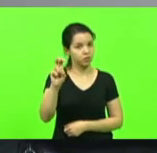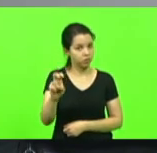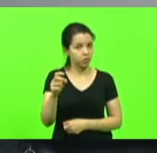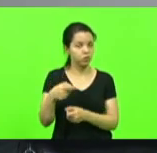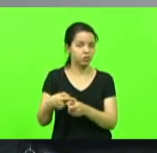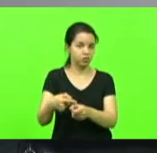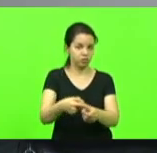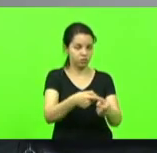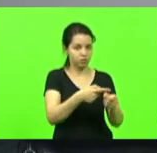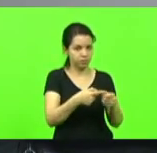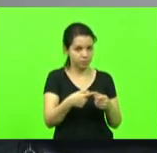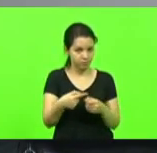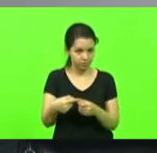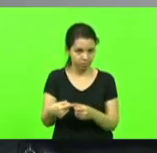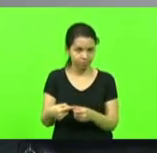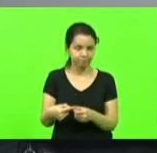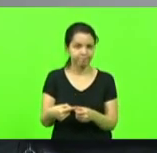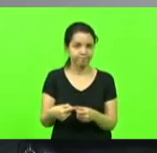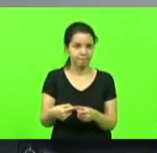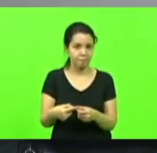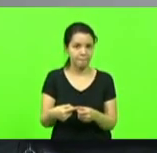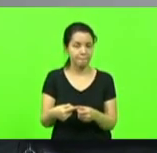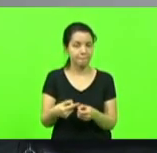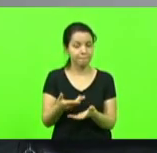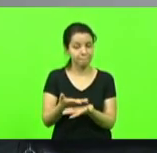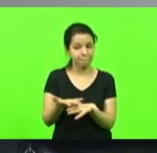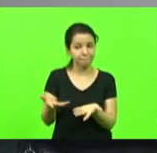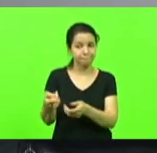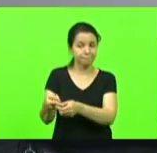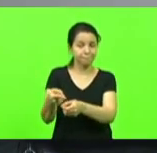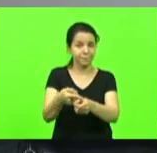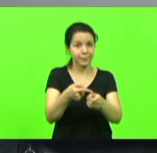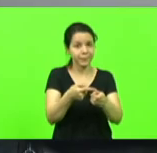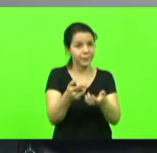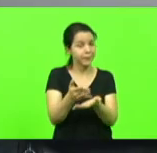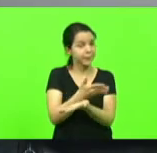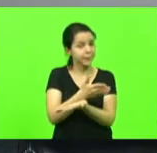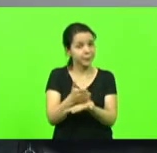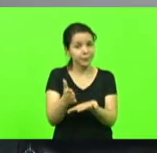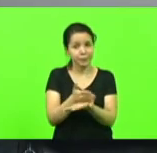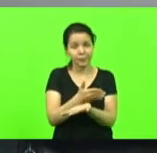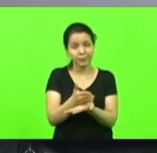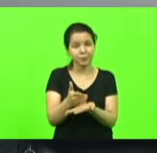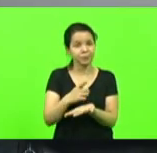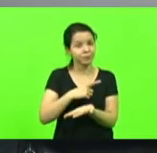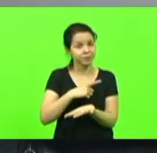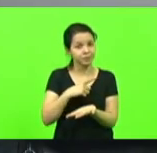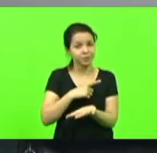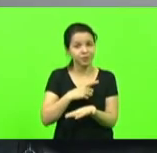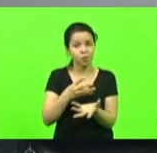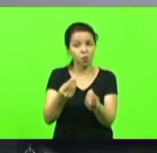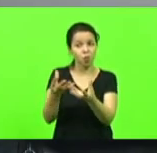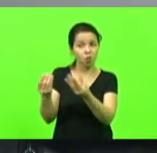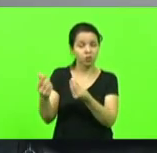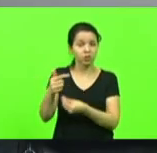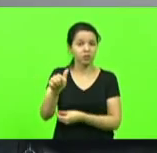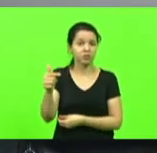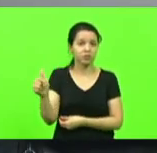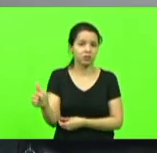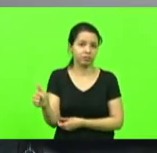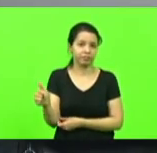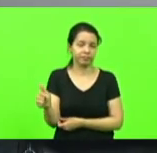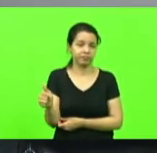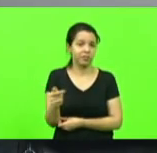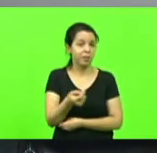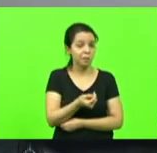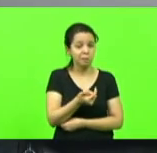cidades e grande parte não tem e algumas têm de uma maneira incipiente, ou seja, poucas horas